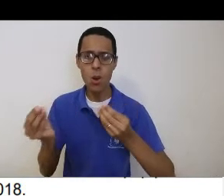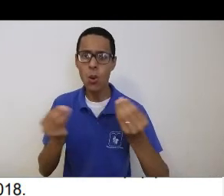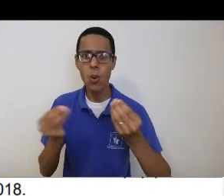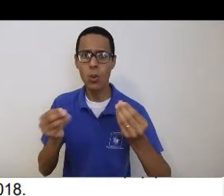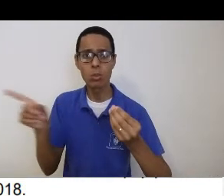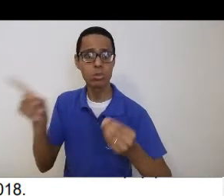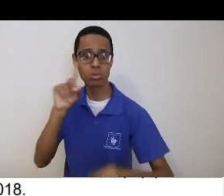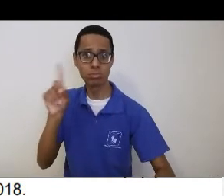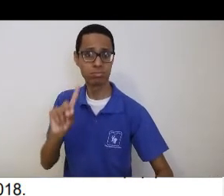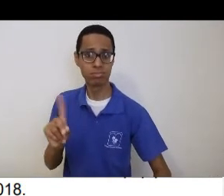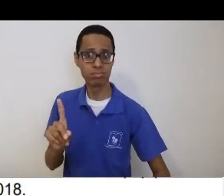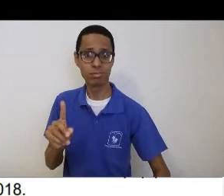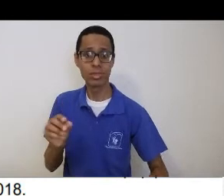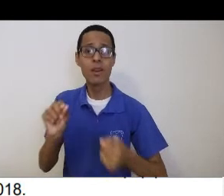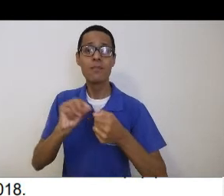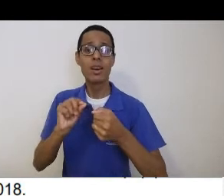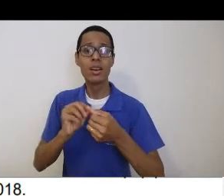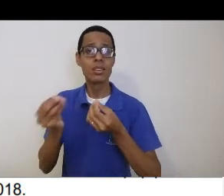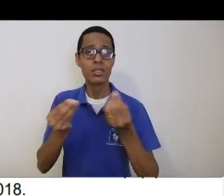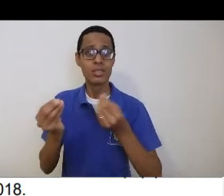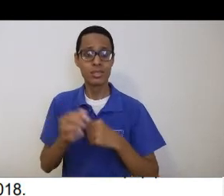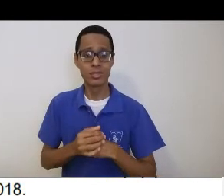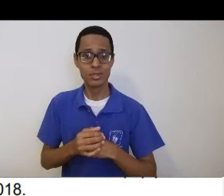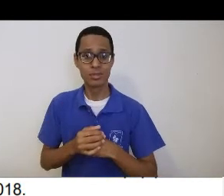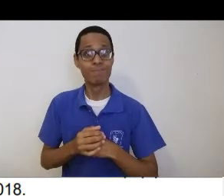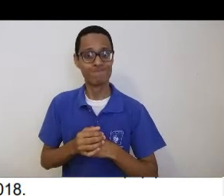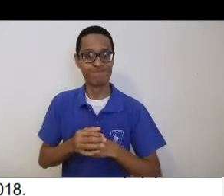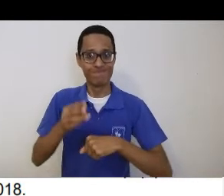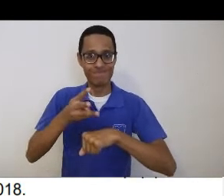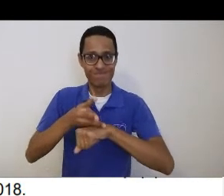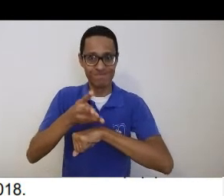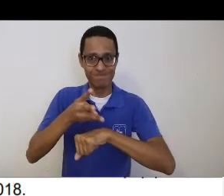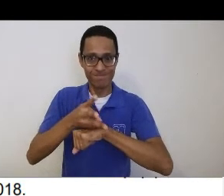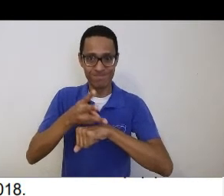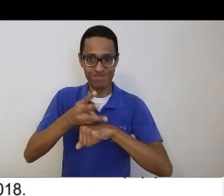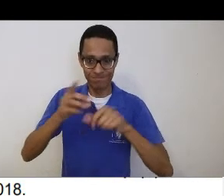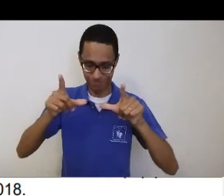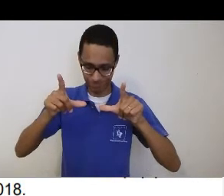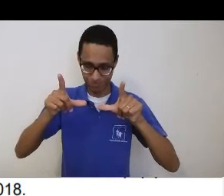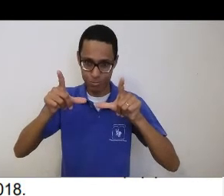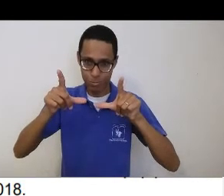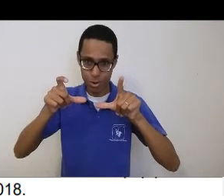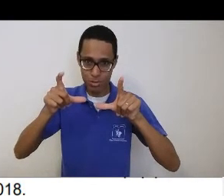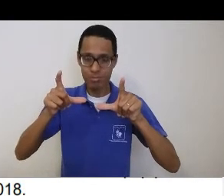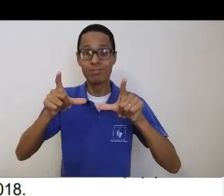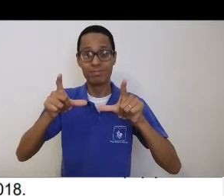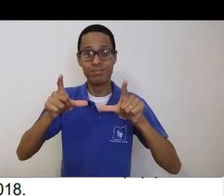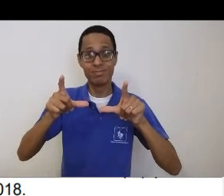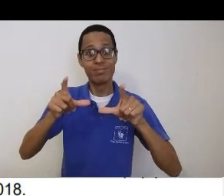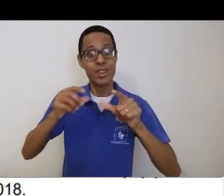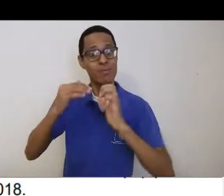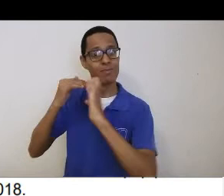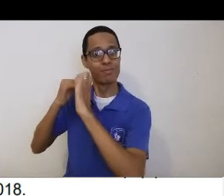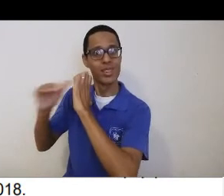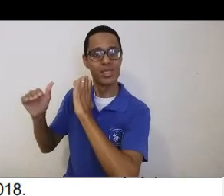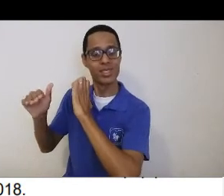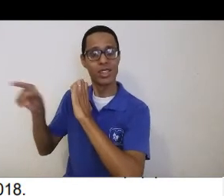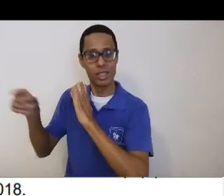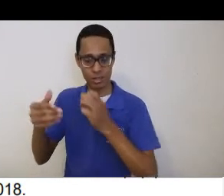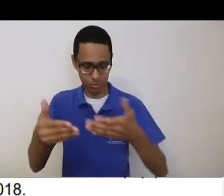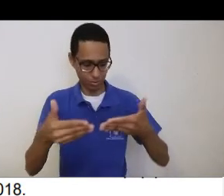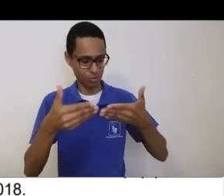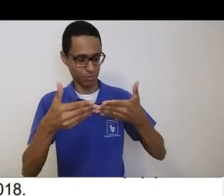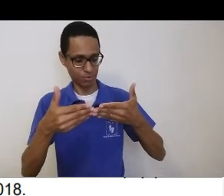faço isso? Registrava assim foto e mandava para ele concomitante no WhatsApp. E todos